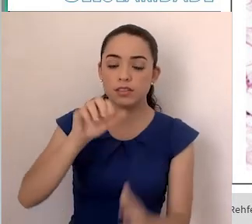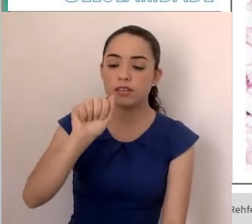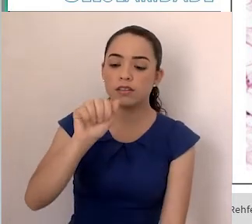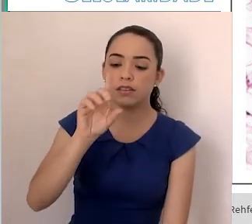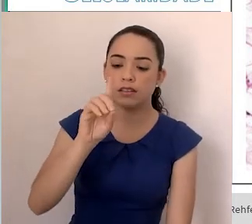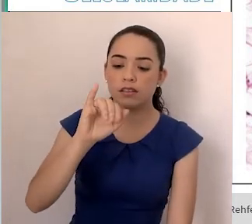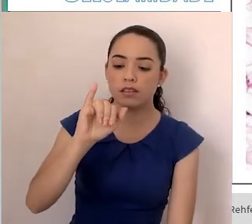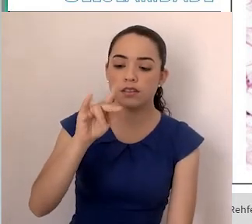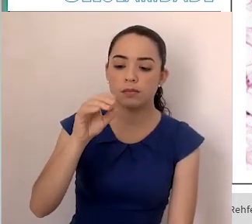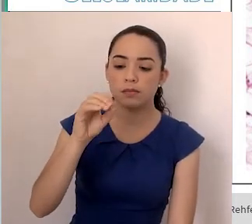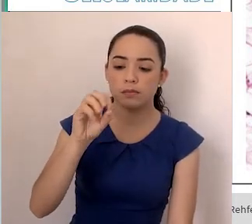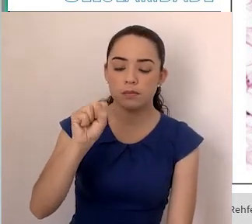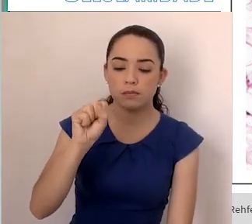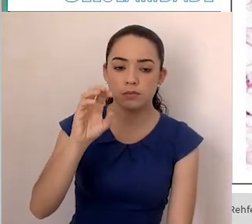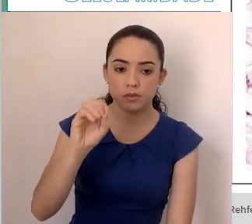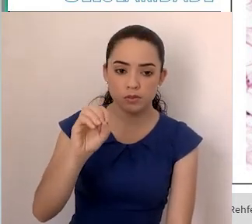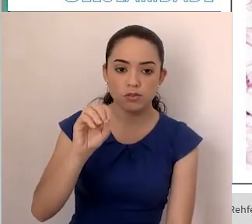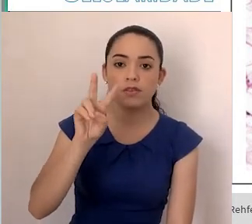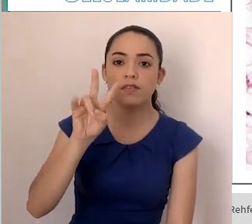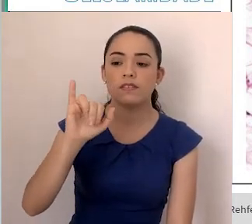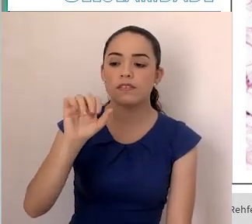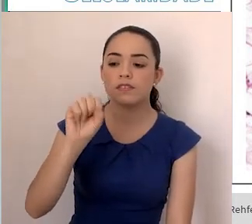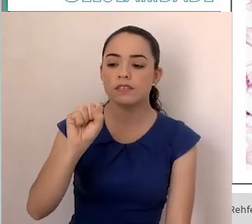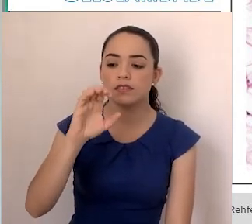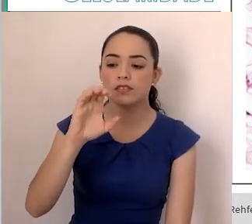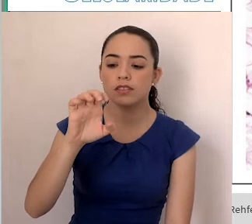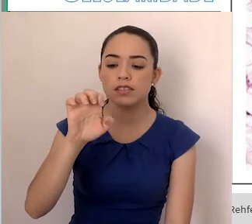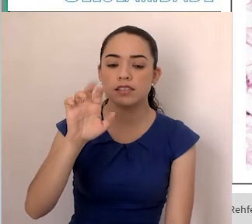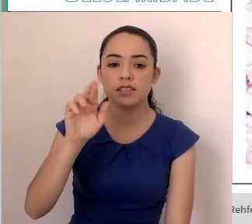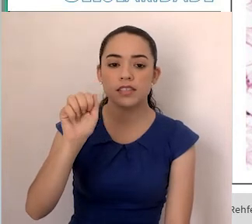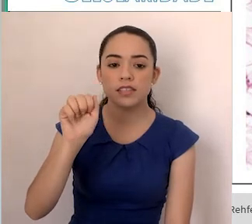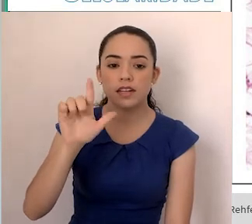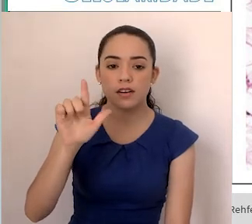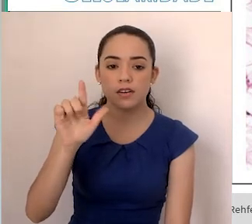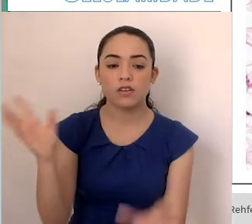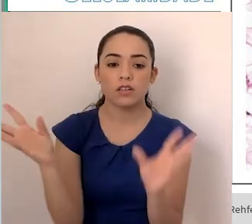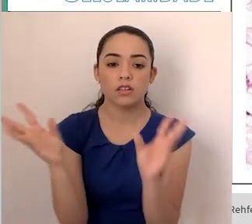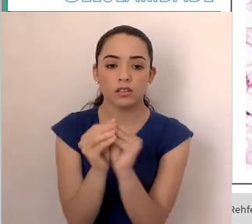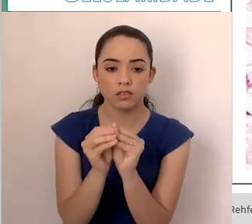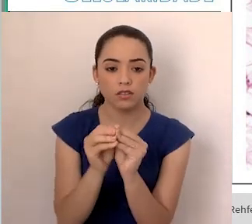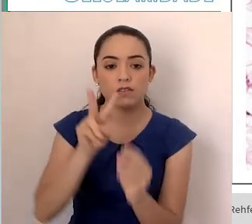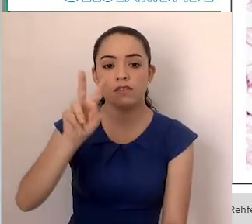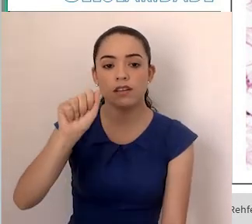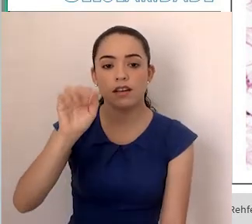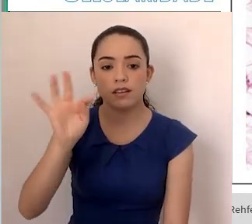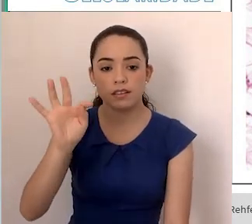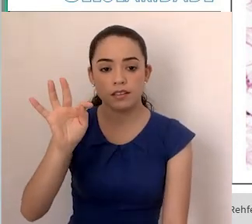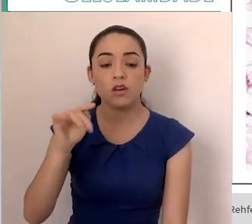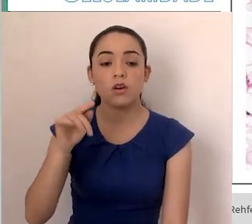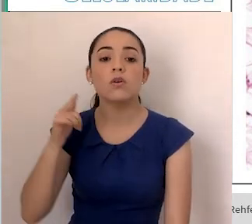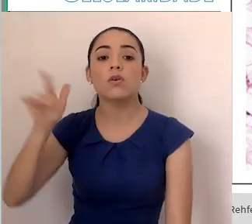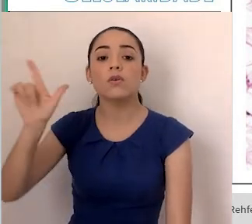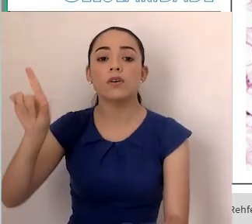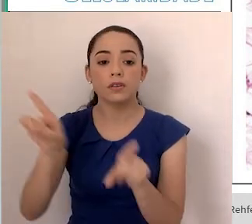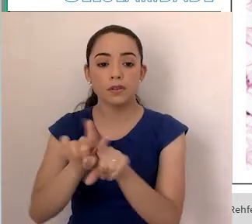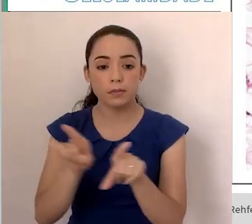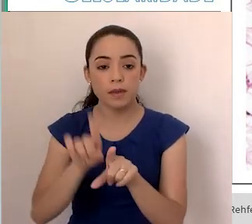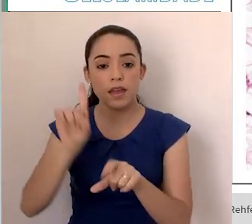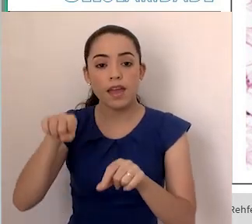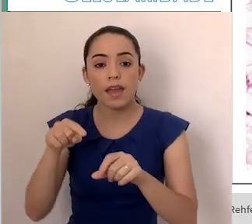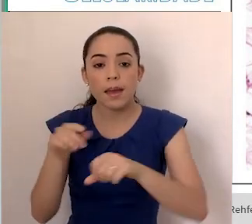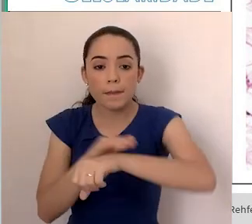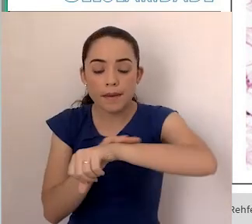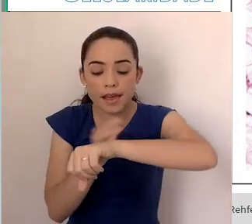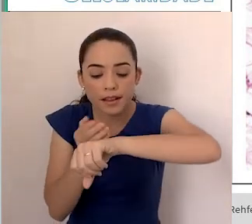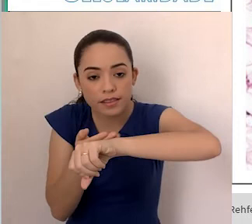tecido adiposo visceral ou VAT, e é associado ao risco de doença metabólica, e um segundo tipo